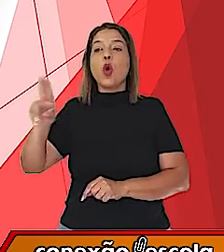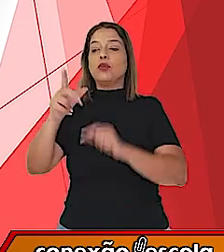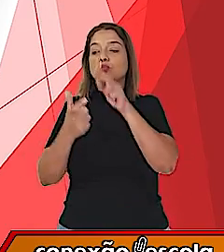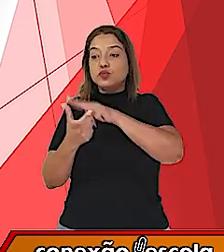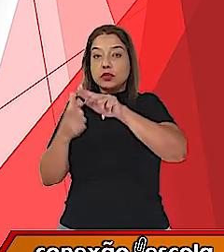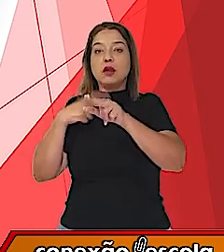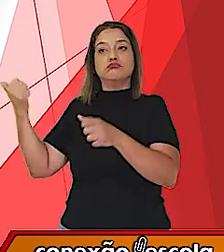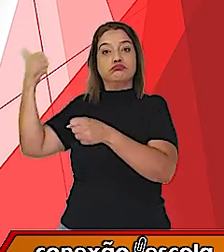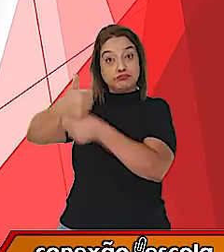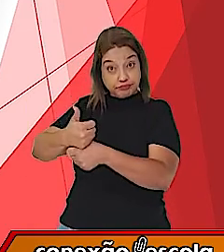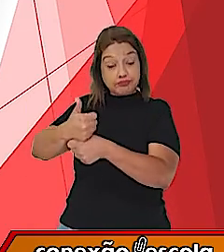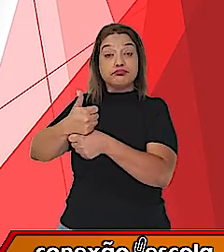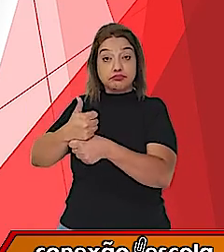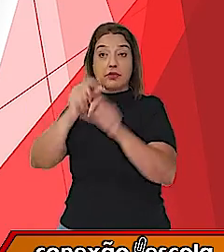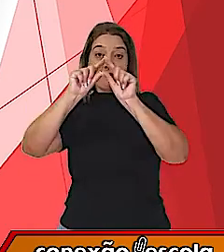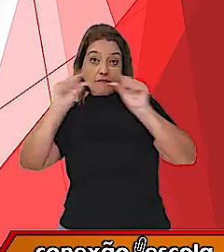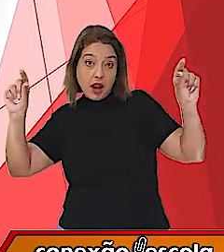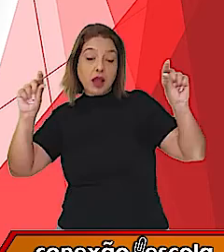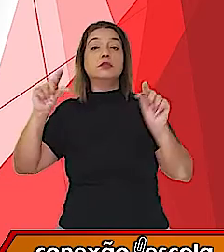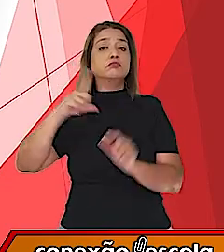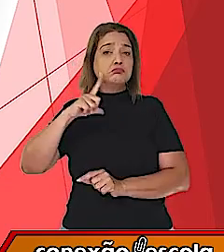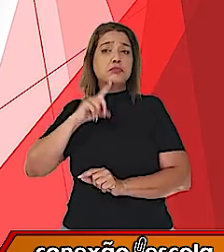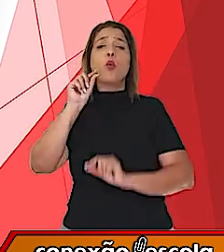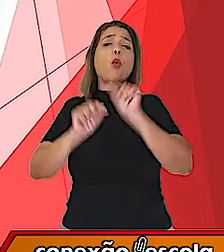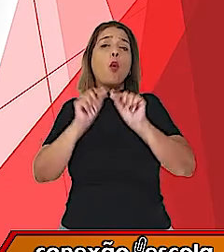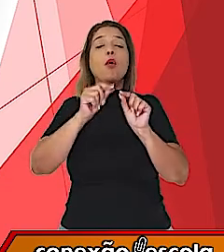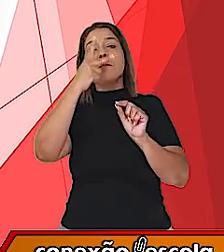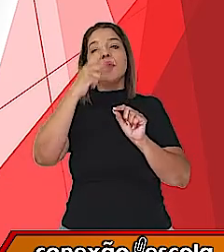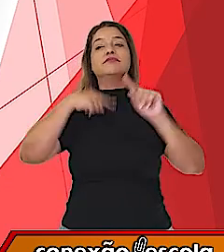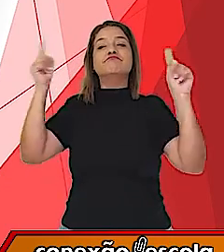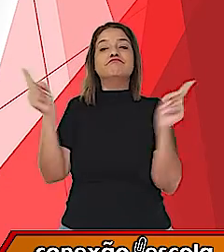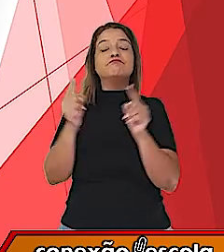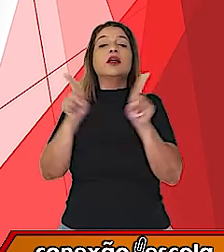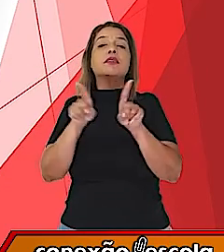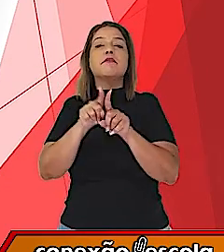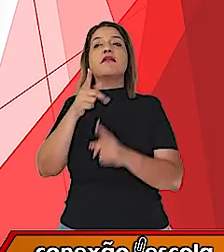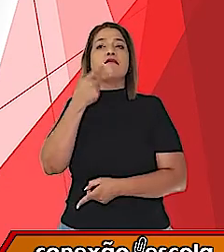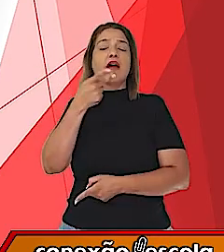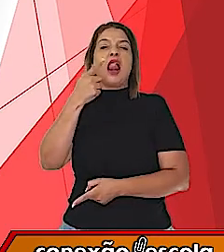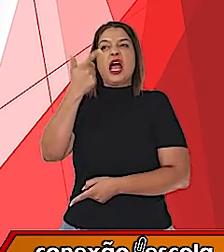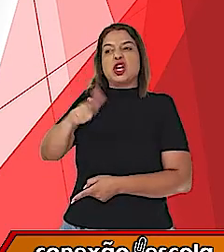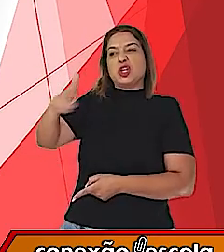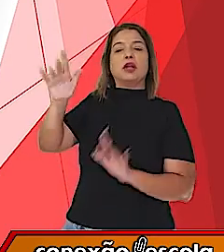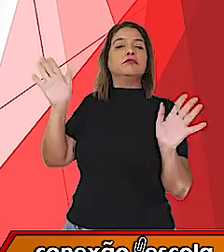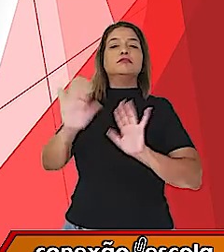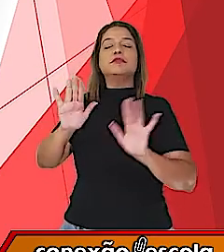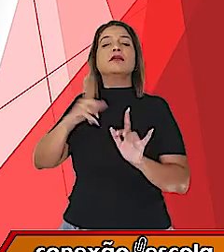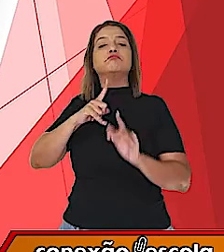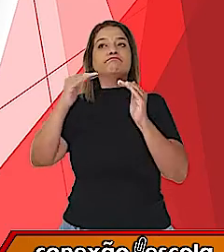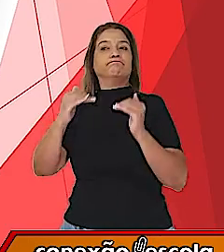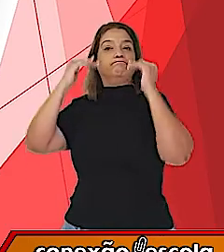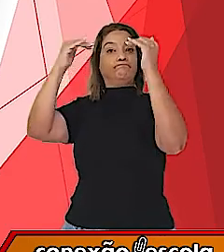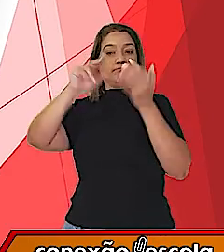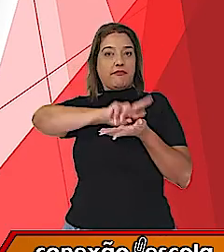numa frase. São utilizados de forma a tornar o discurso menos repetitivo, mais rico e variado.